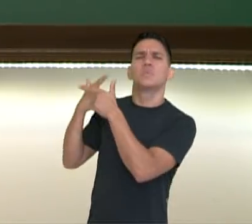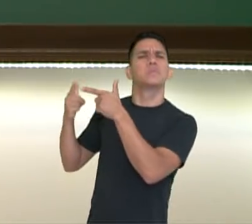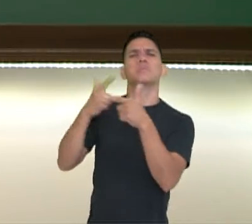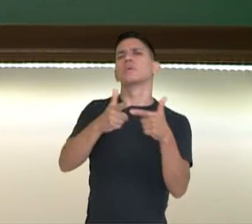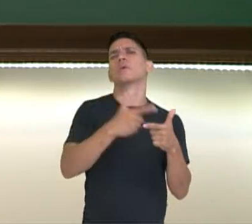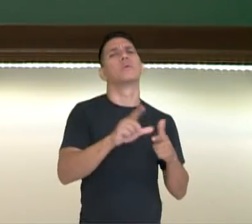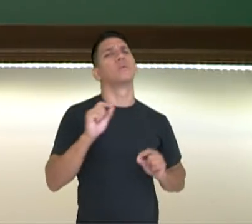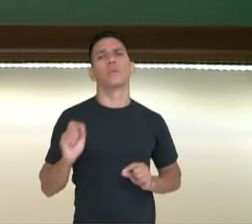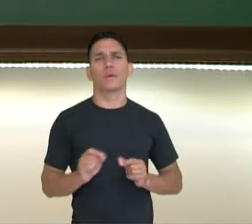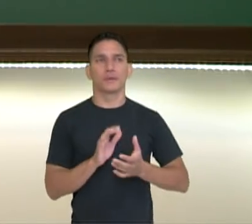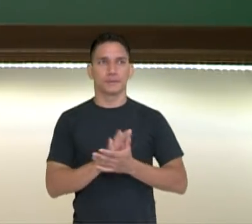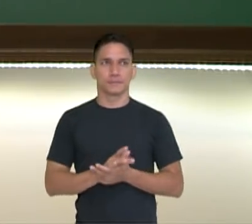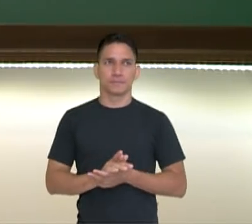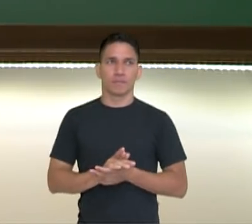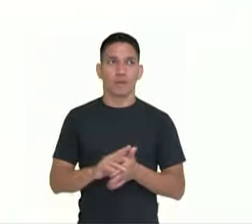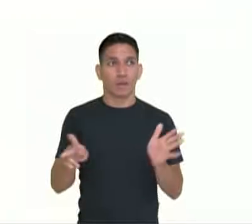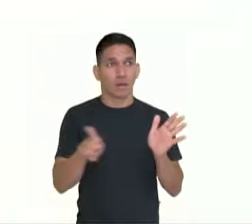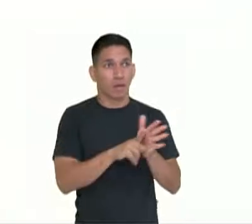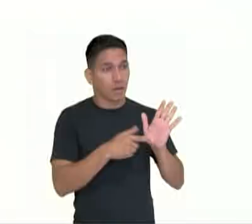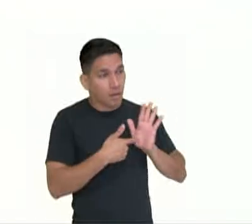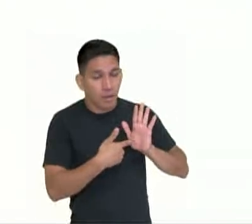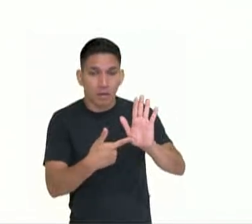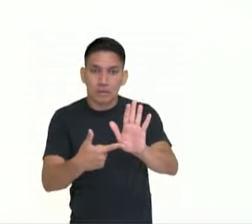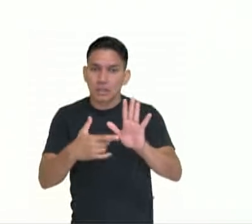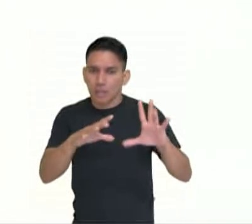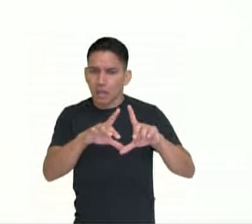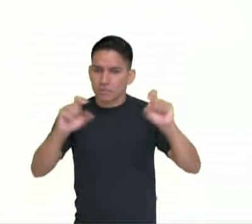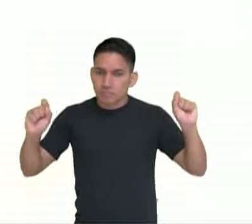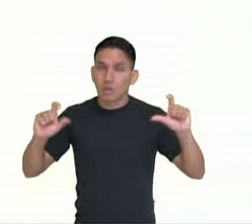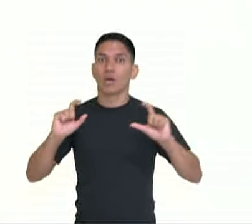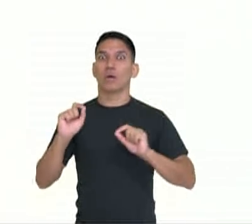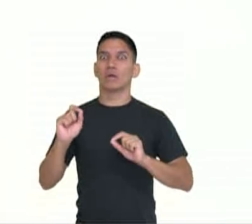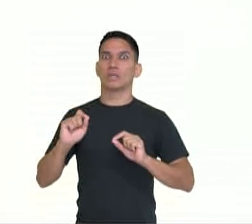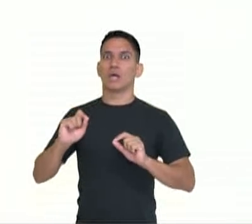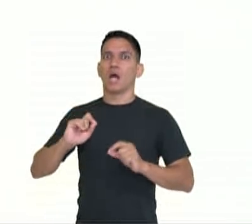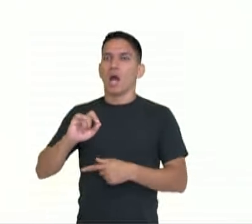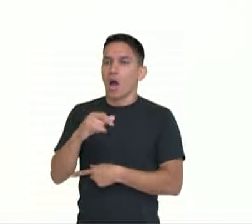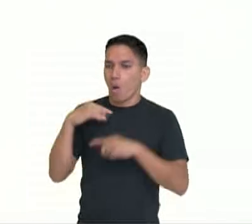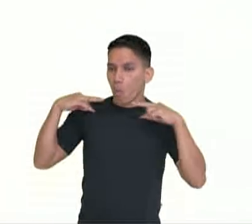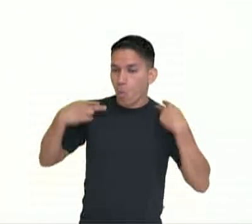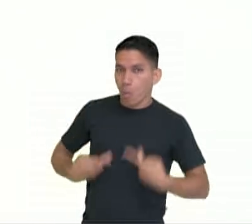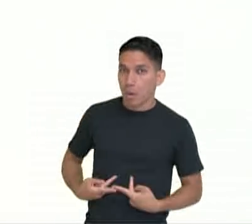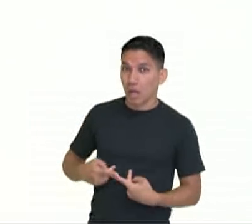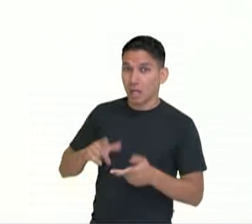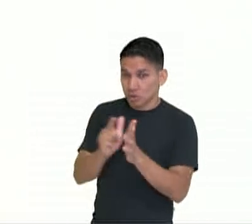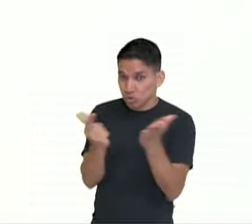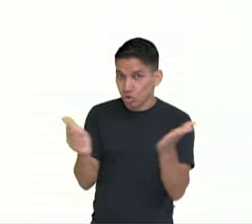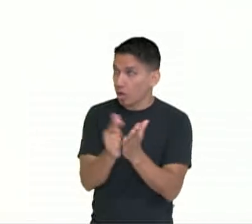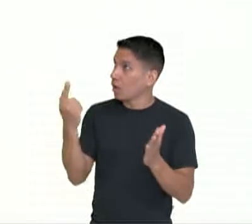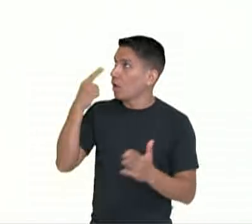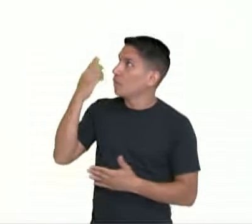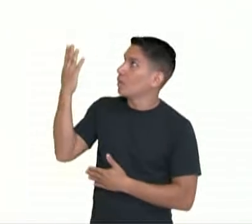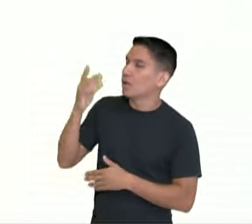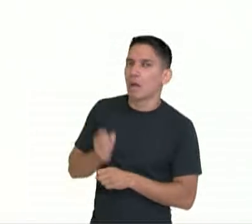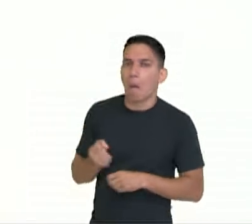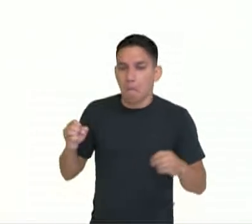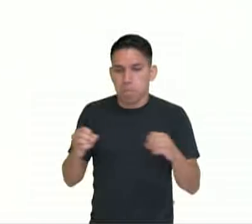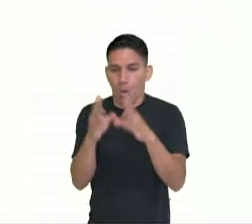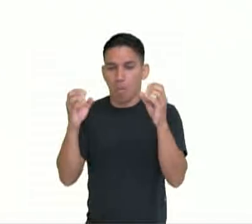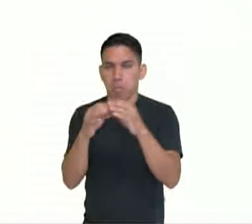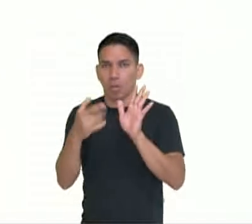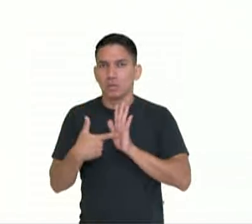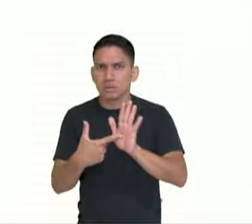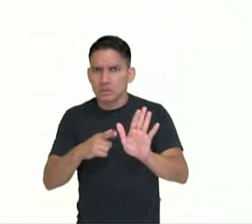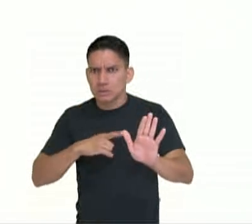problematização. Patrimônio da humanidade desaparece no Iraque. Isso aqui é uma matéria de jornal. Bombas e atentados preenchem o